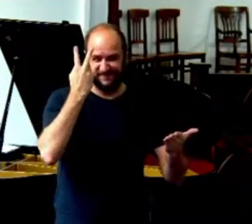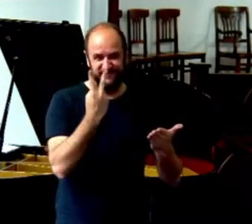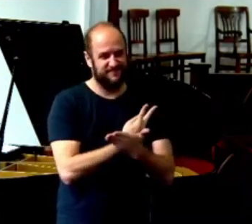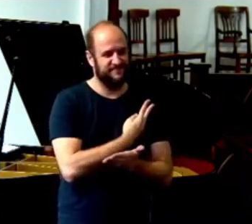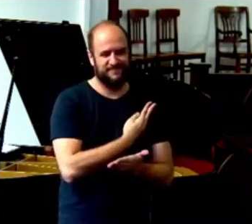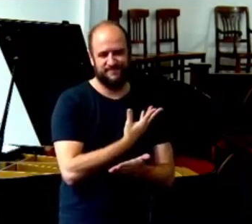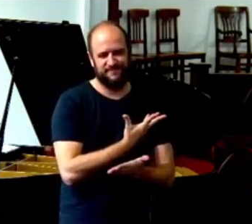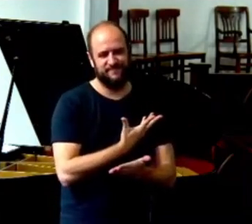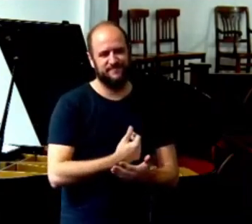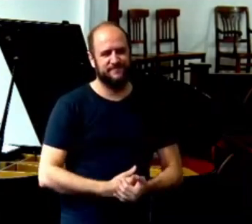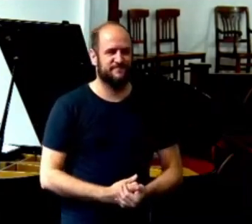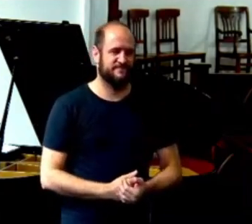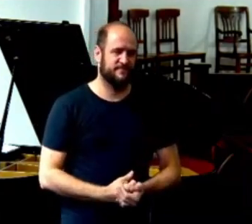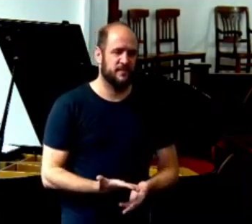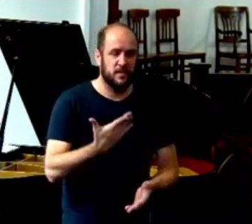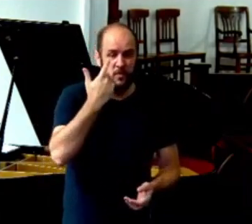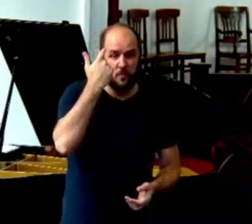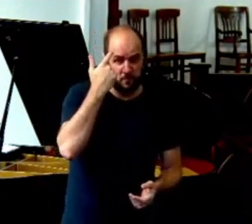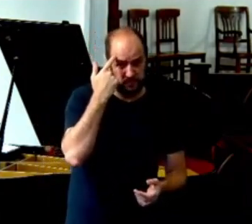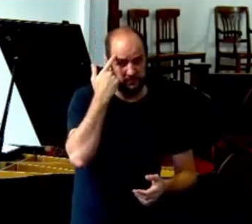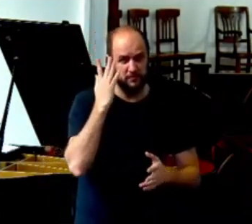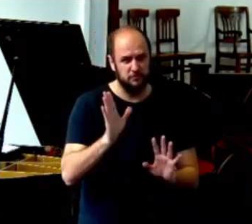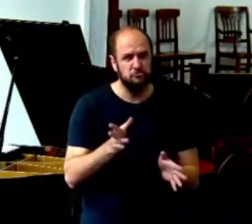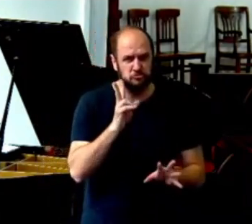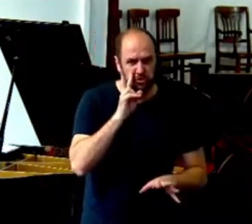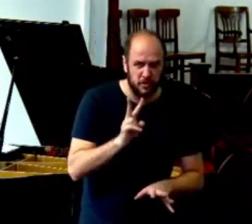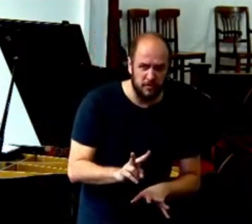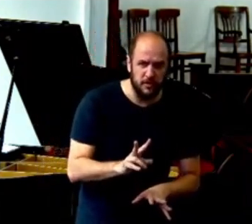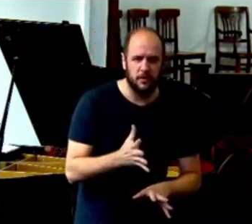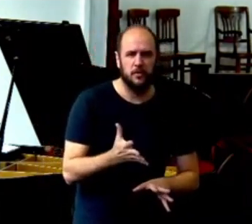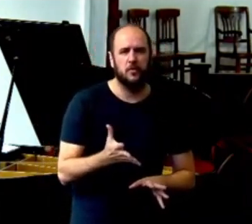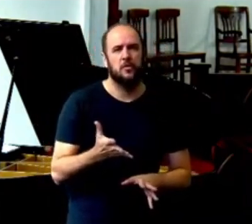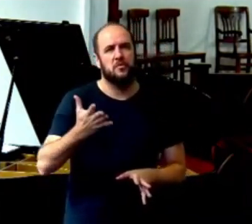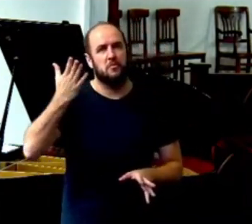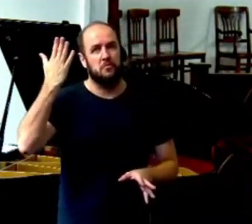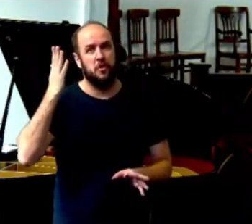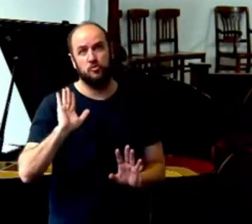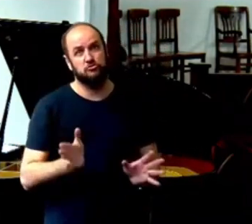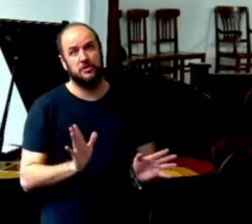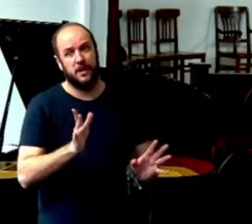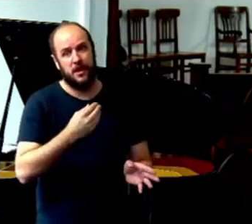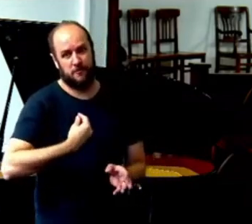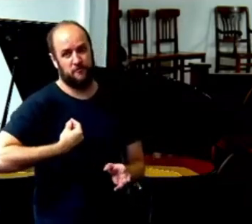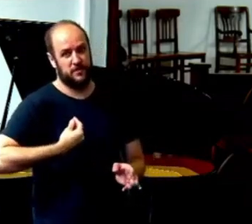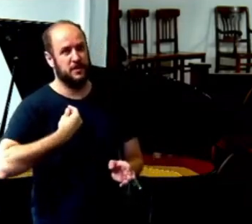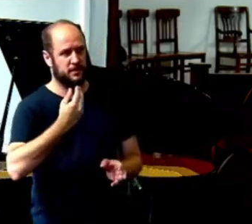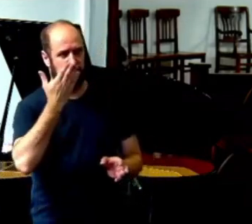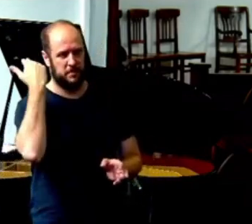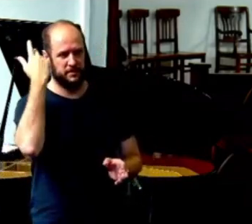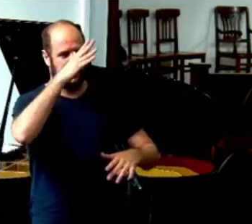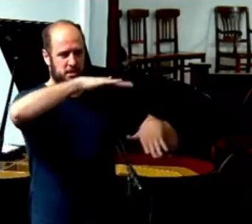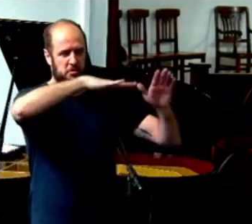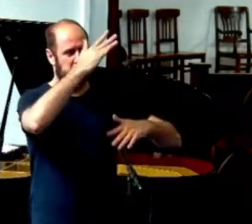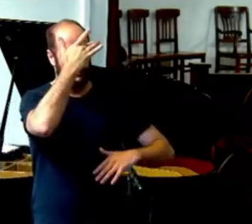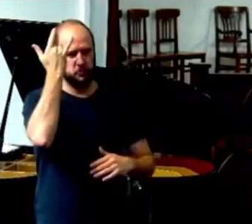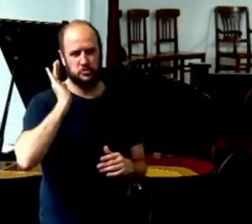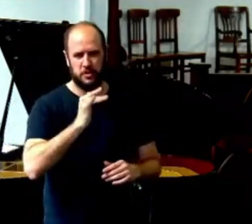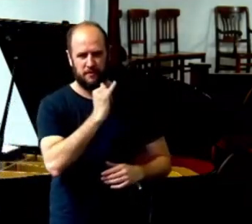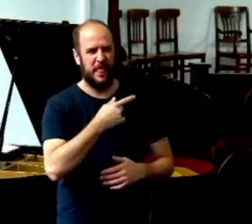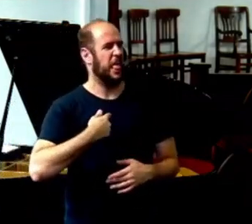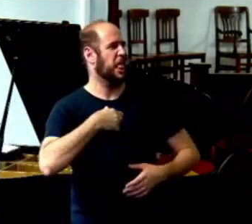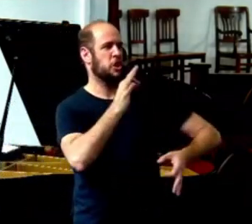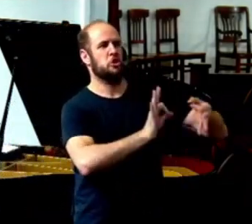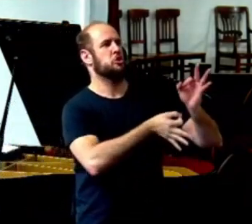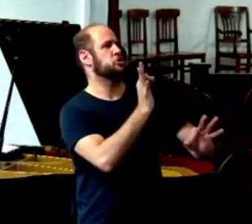interpretado. Eu creio que você já ouviu, ou até mesmo falou: não julgue para não